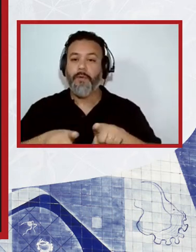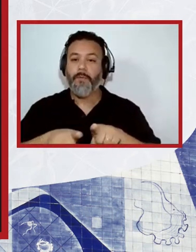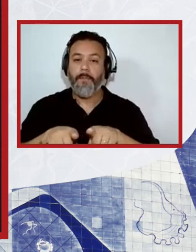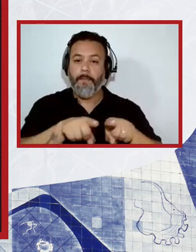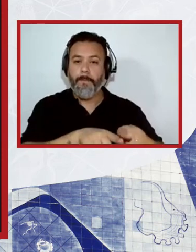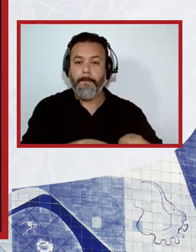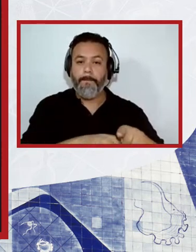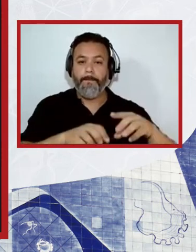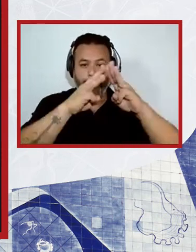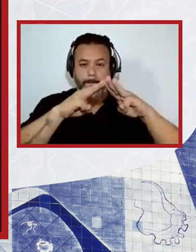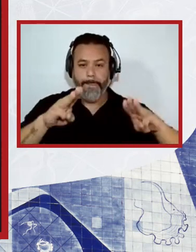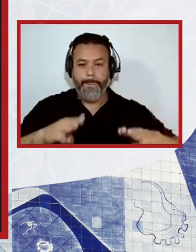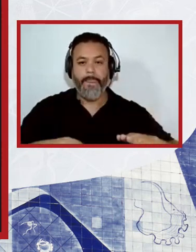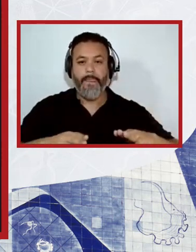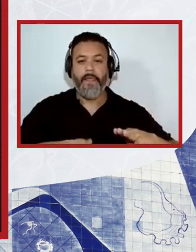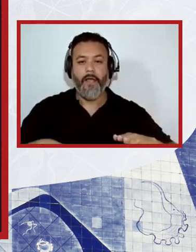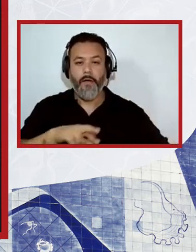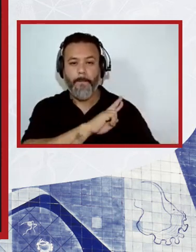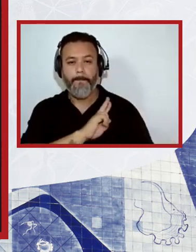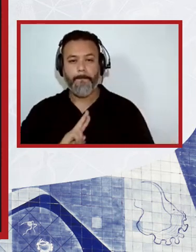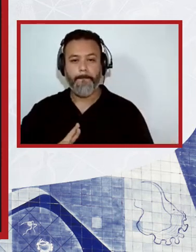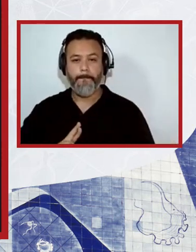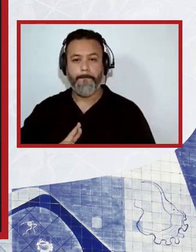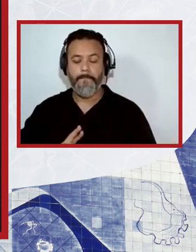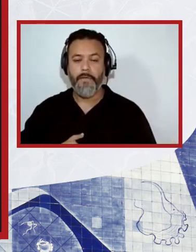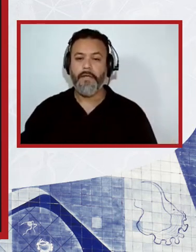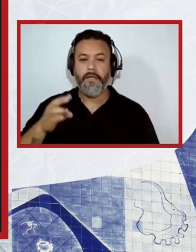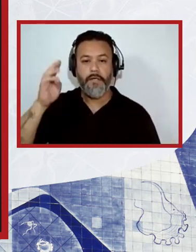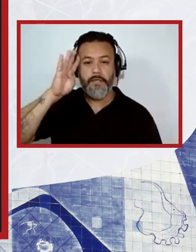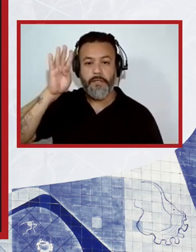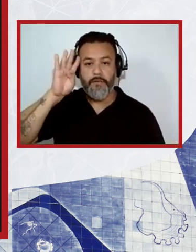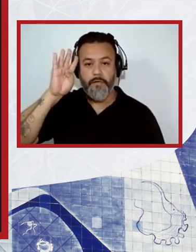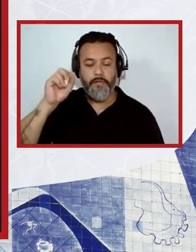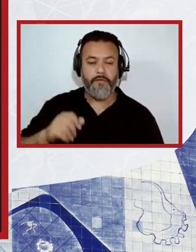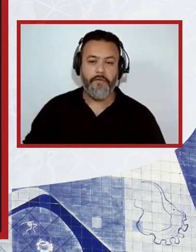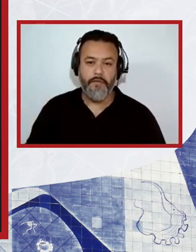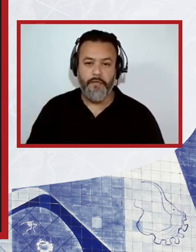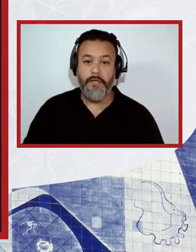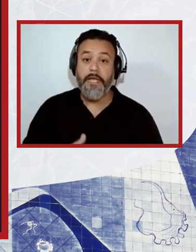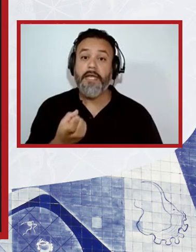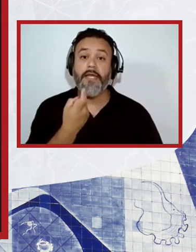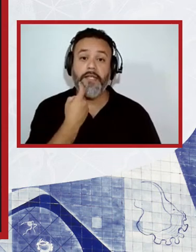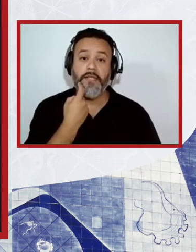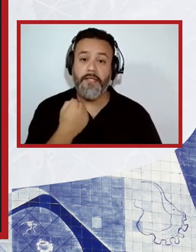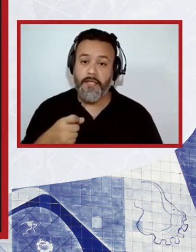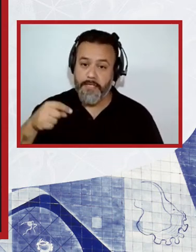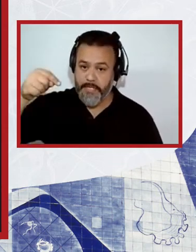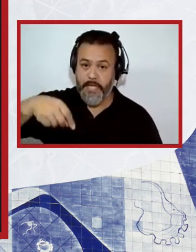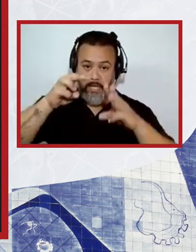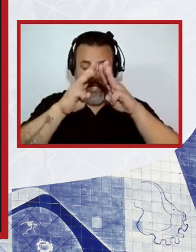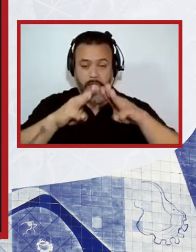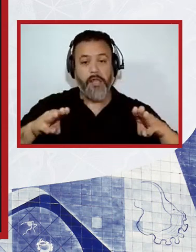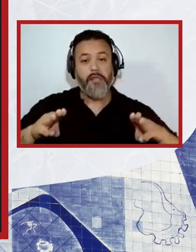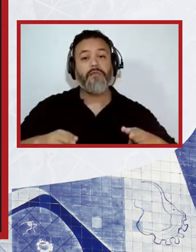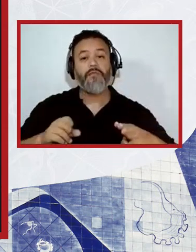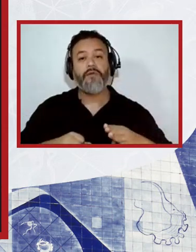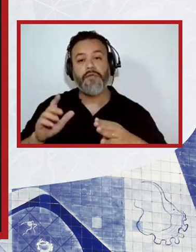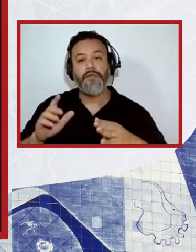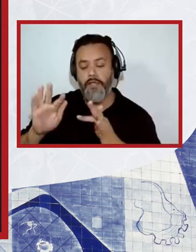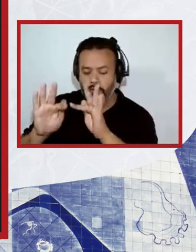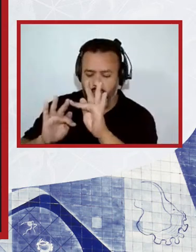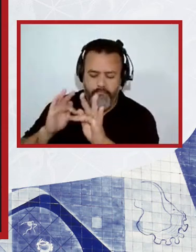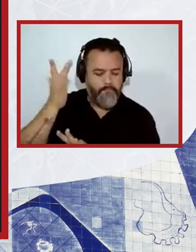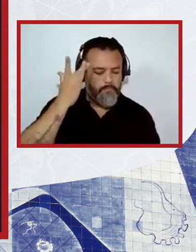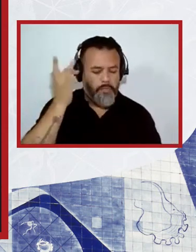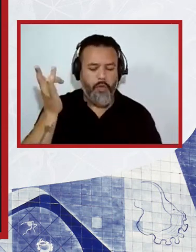República, nas quartas-feiras e sextas-feiras aqui no Museu da Manhã. E a gente recebe público surdo e